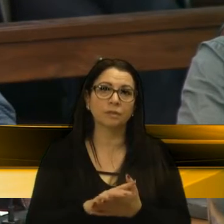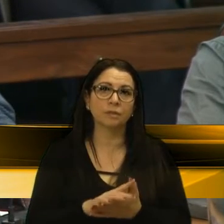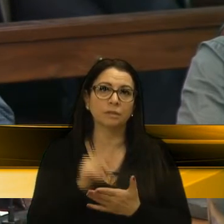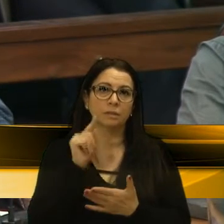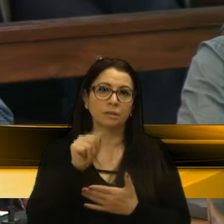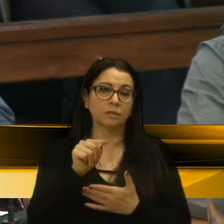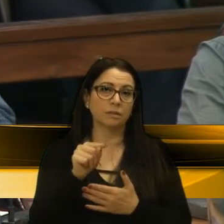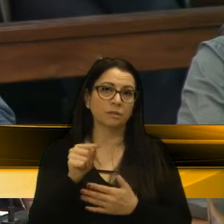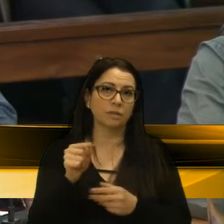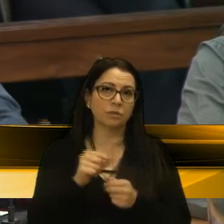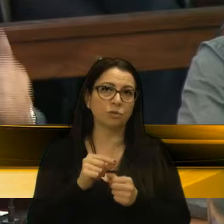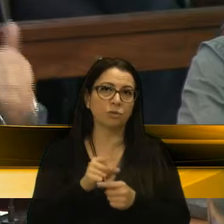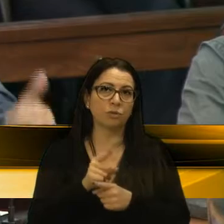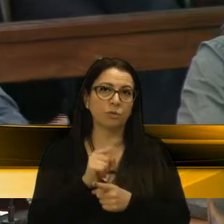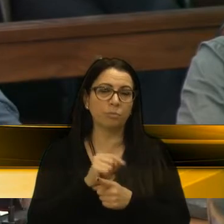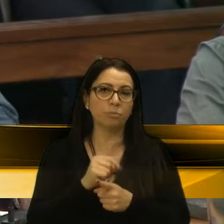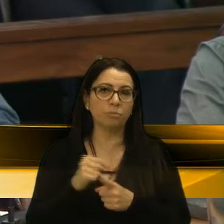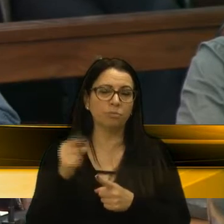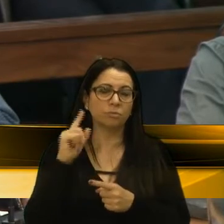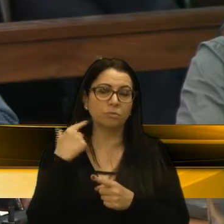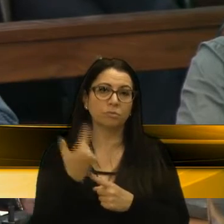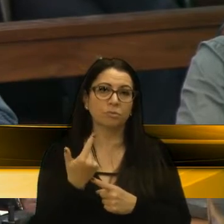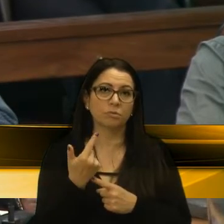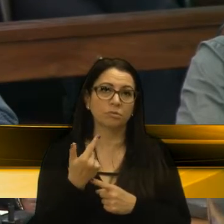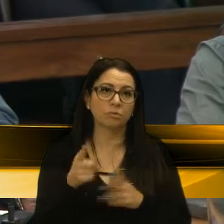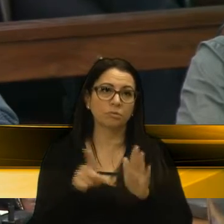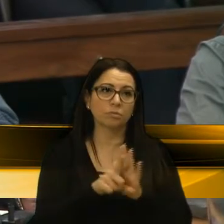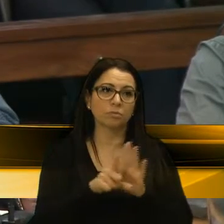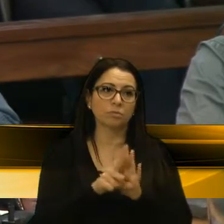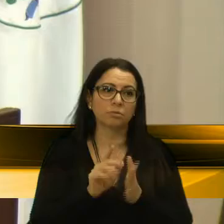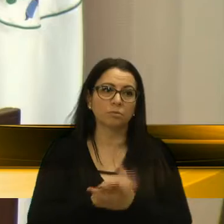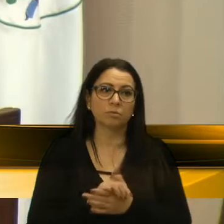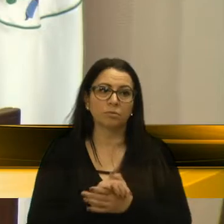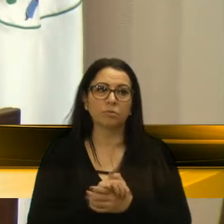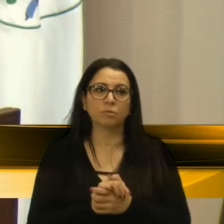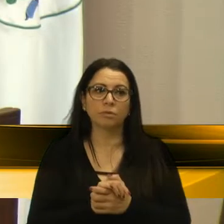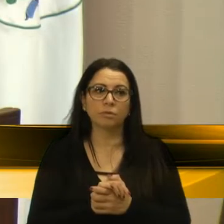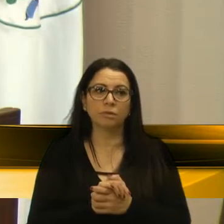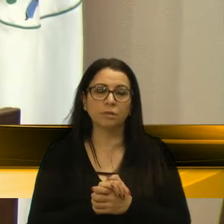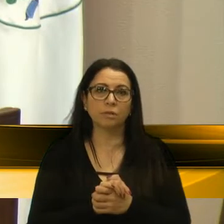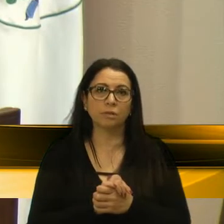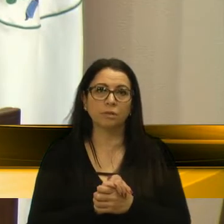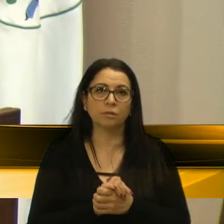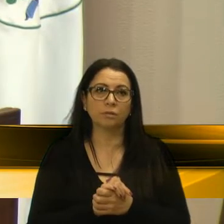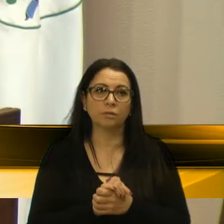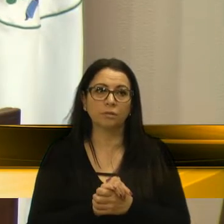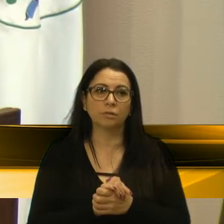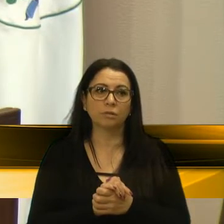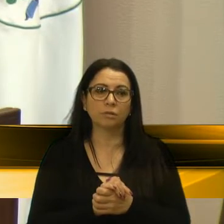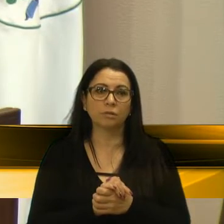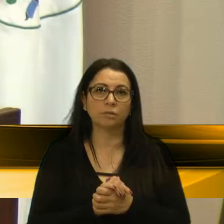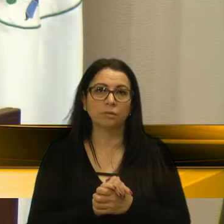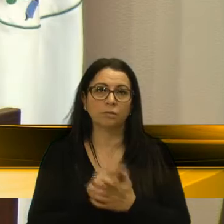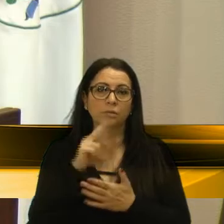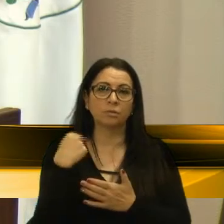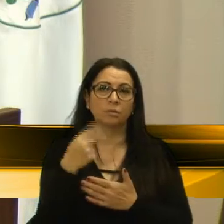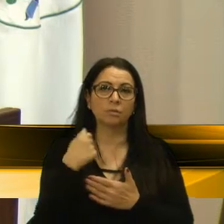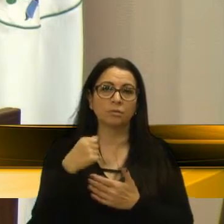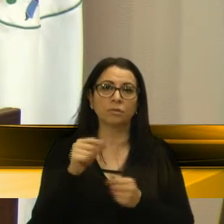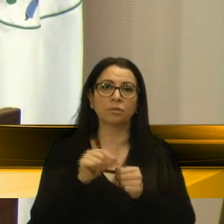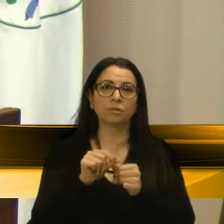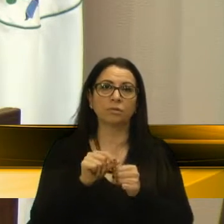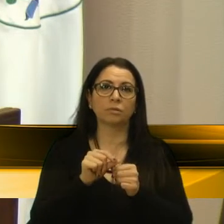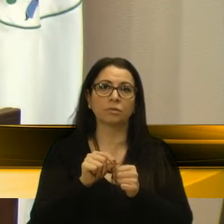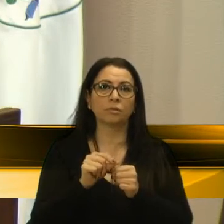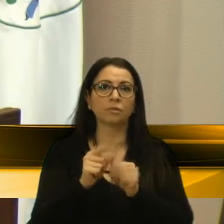esses mecanismos também na nossa lei orgânica. Cumprimentos, vereadora. Obrigada. É um exercício constante, né, que nós precisamos fazer.